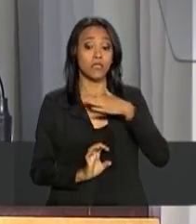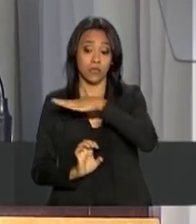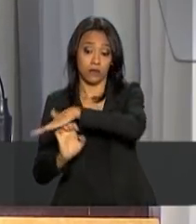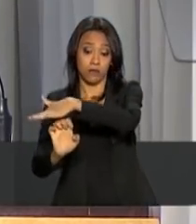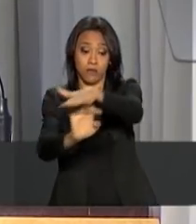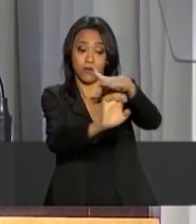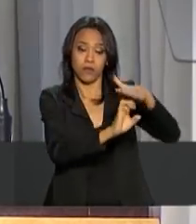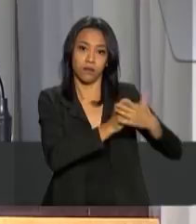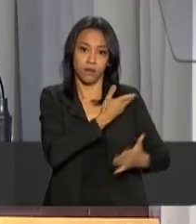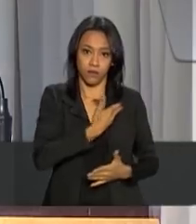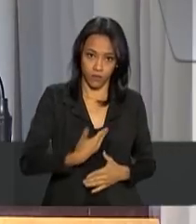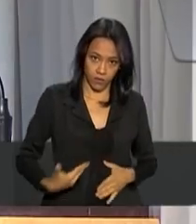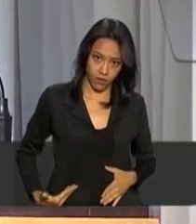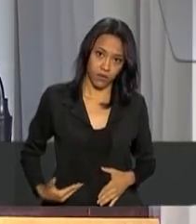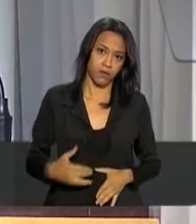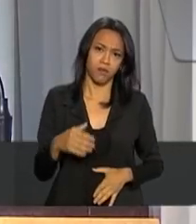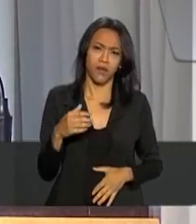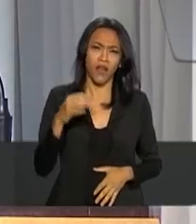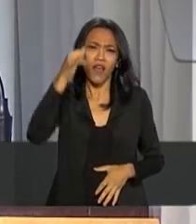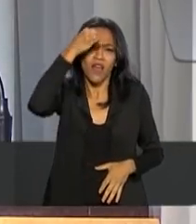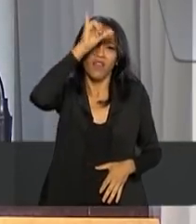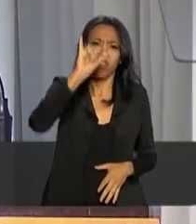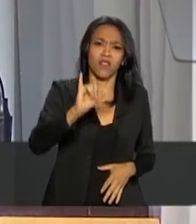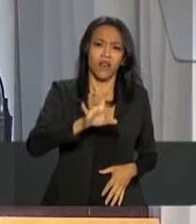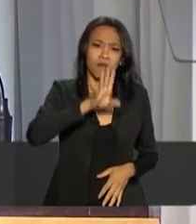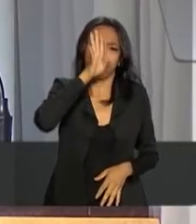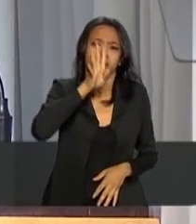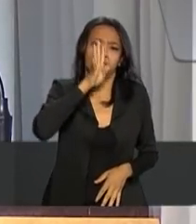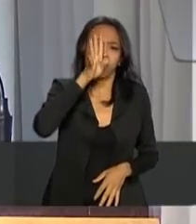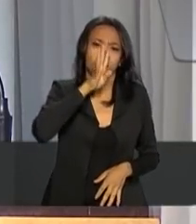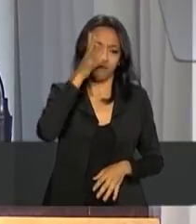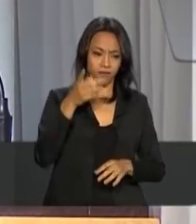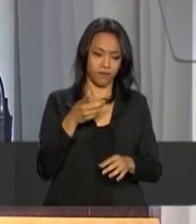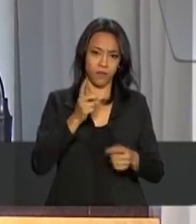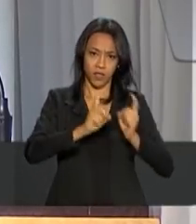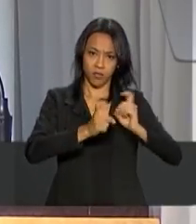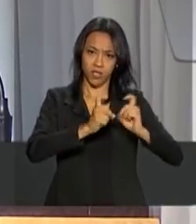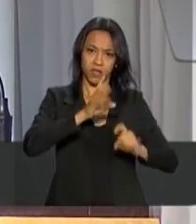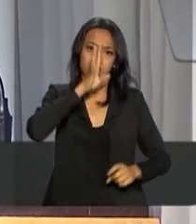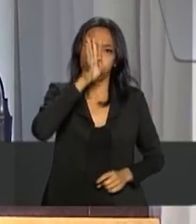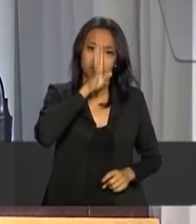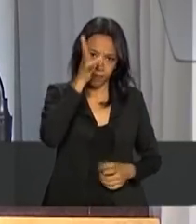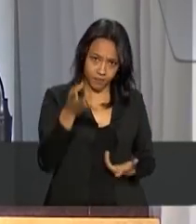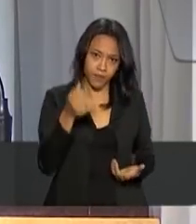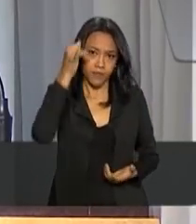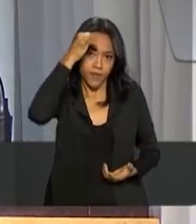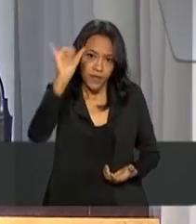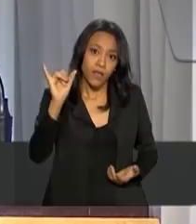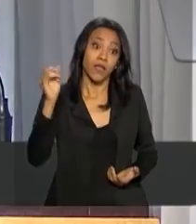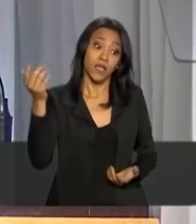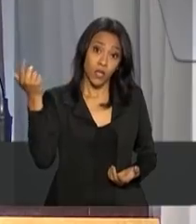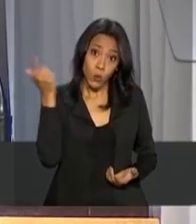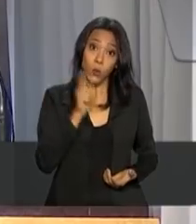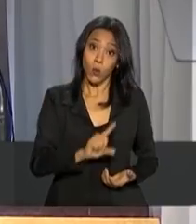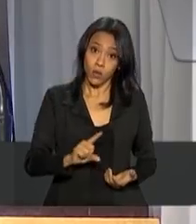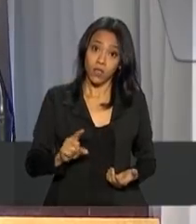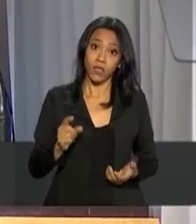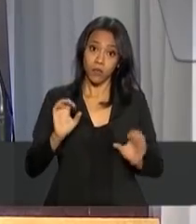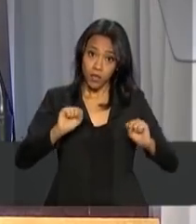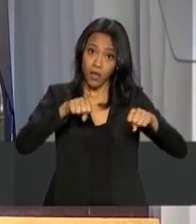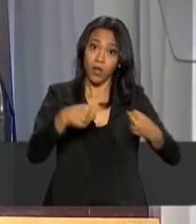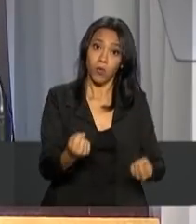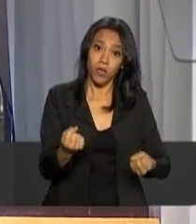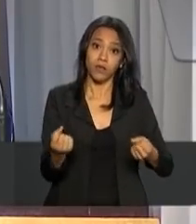ser ingerência administrativa, técnica, né? E isto fez com que se recuperasse a Petrobras. Mas não foi